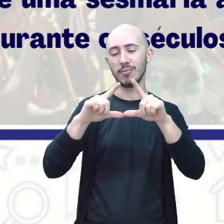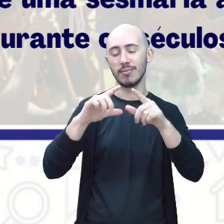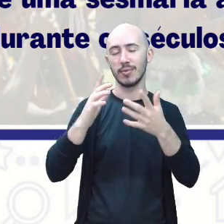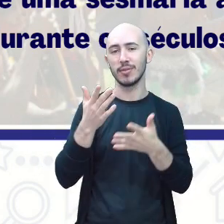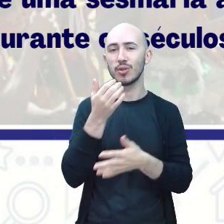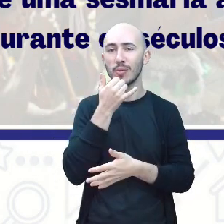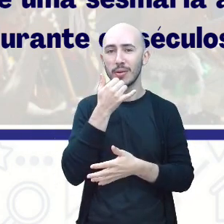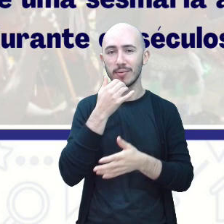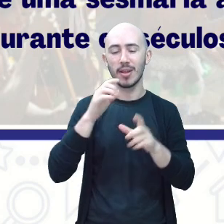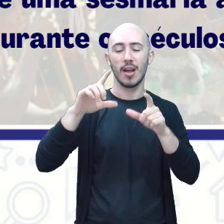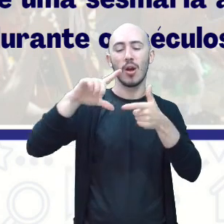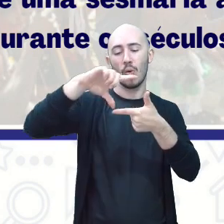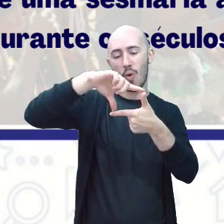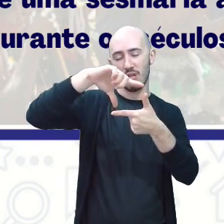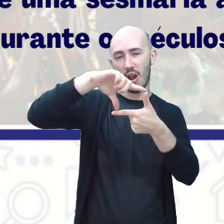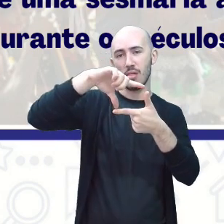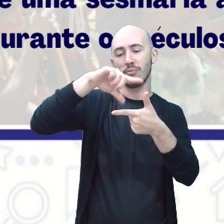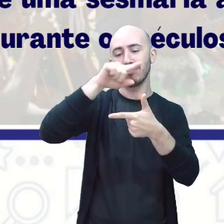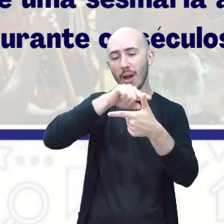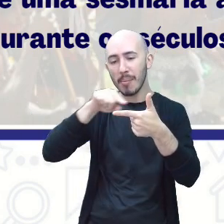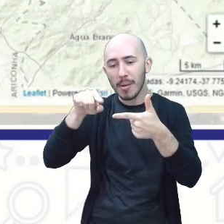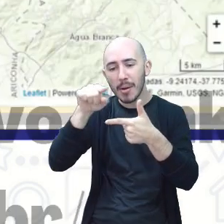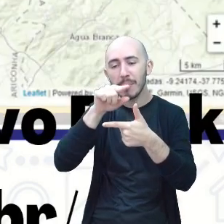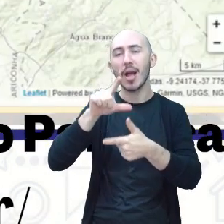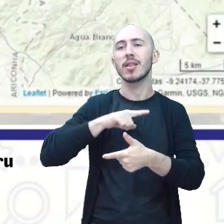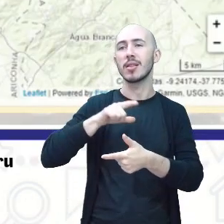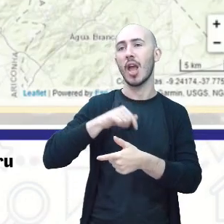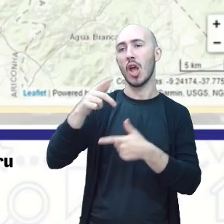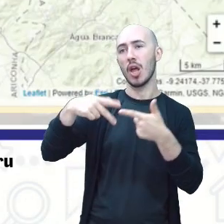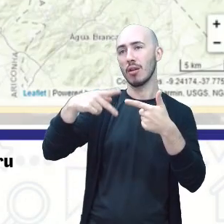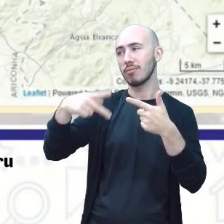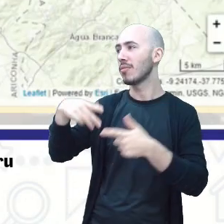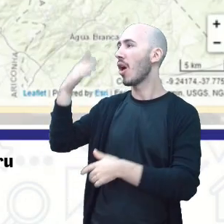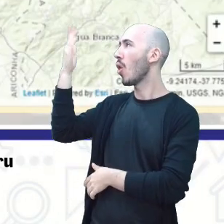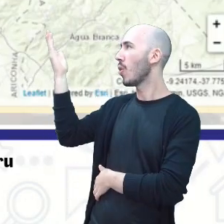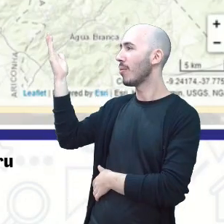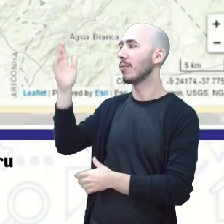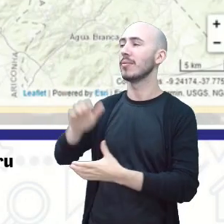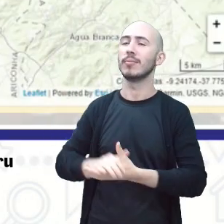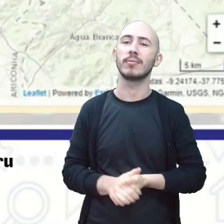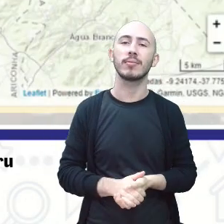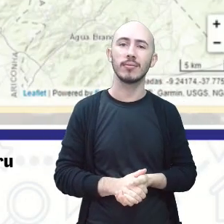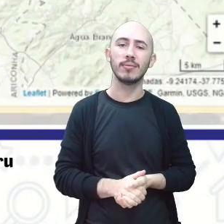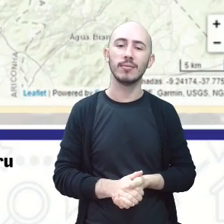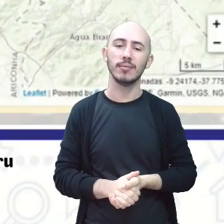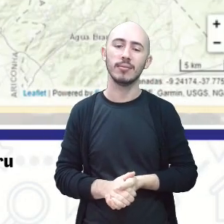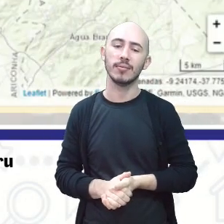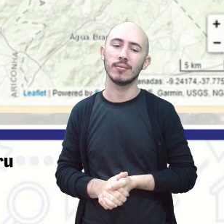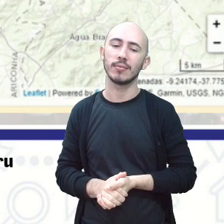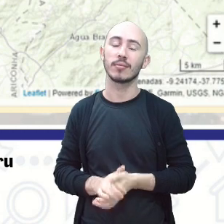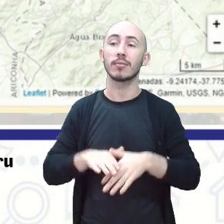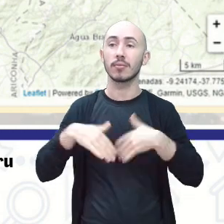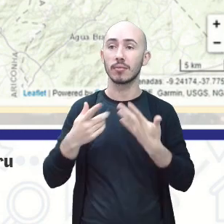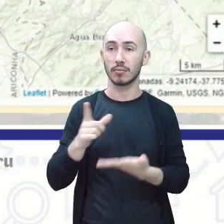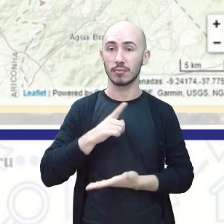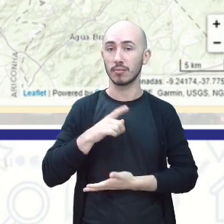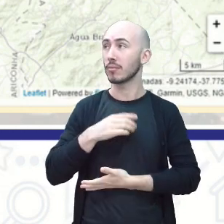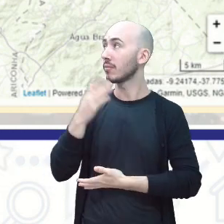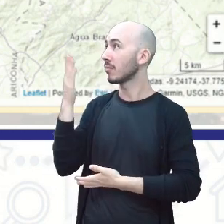seus antepassados durante os séculos XVIII e XIX. Então, aqui, ó, o território